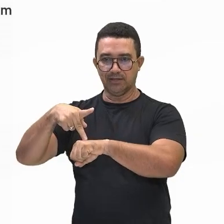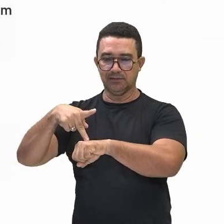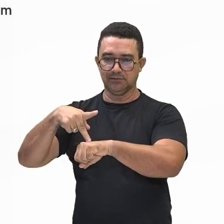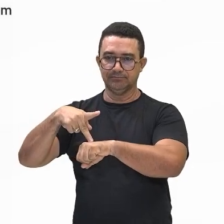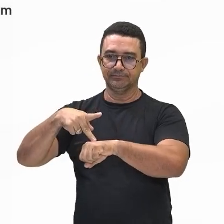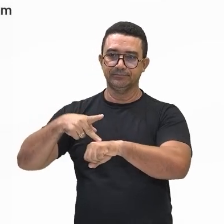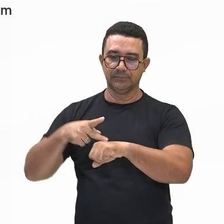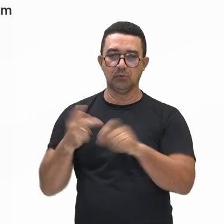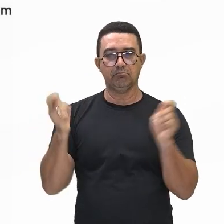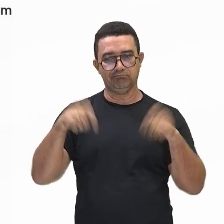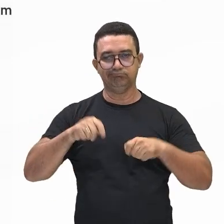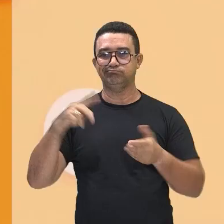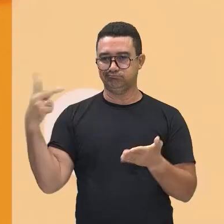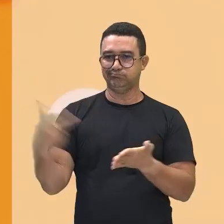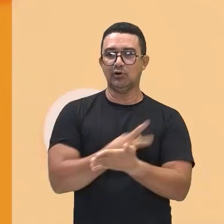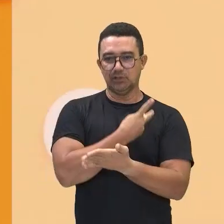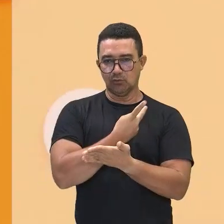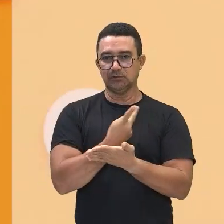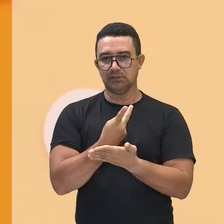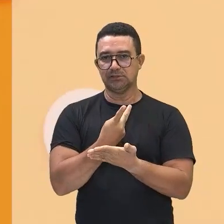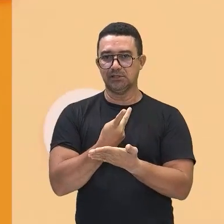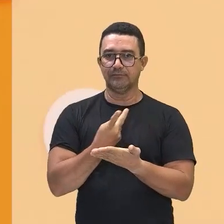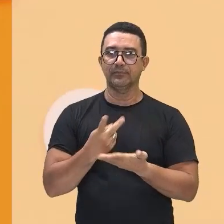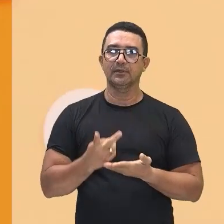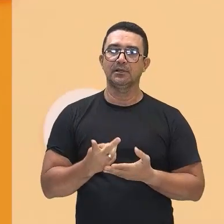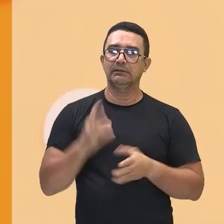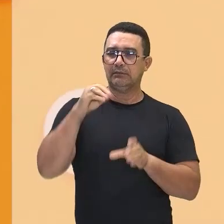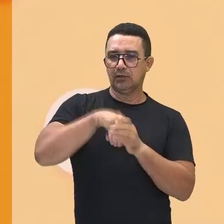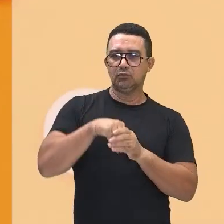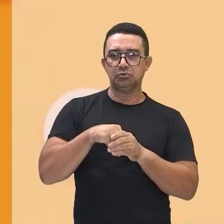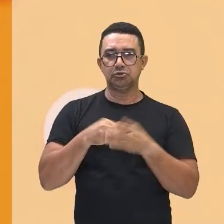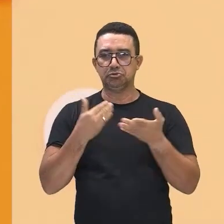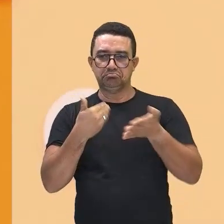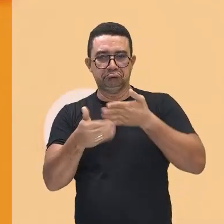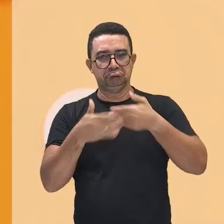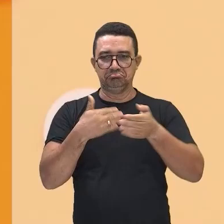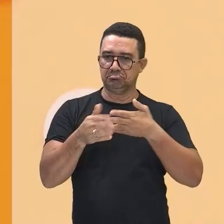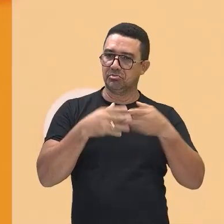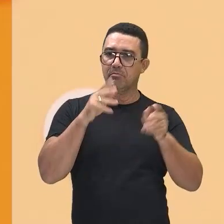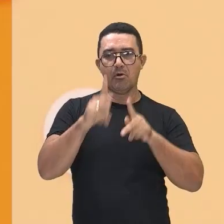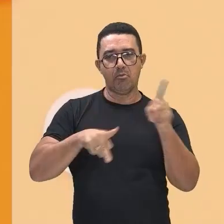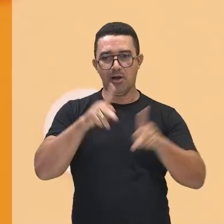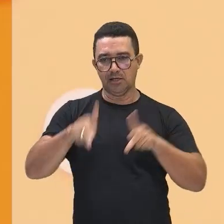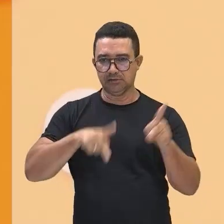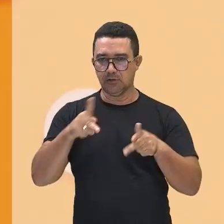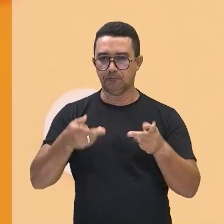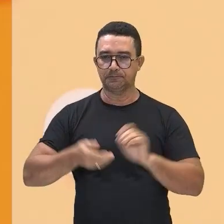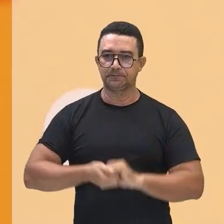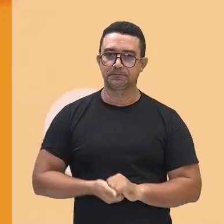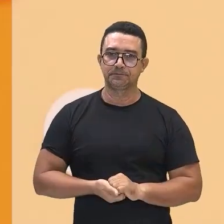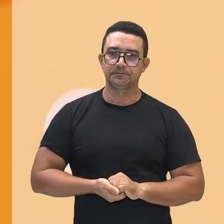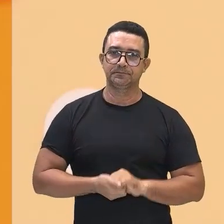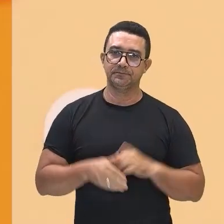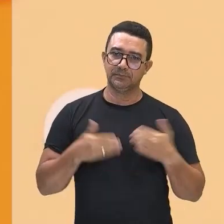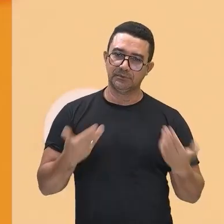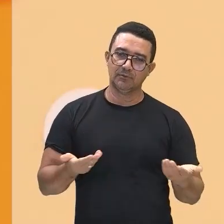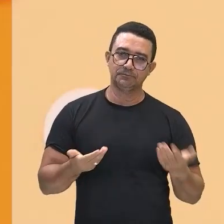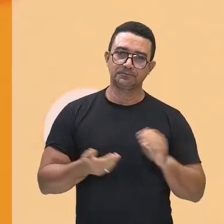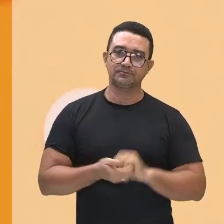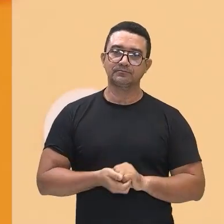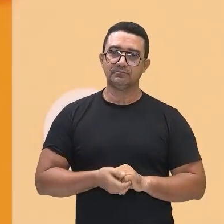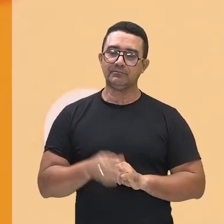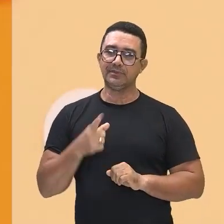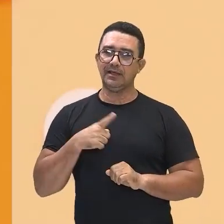que podem ocorrer em uma determinada população, em um determinado local, tá certo? Isso relacionado